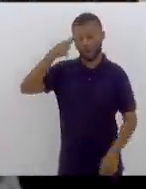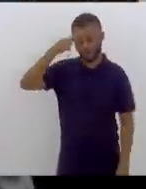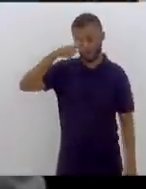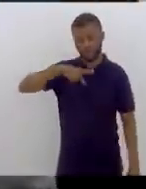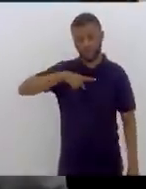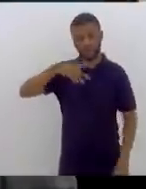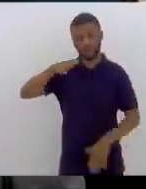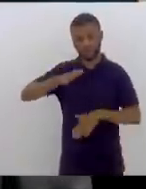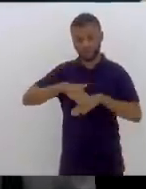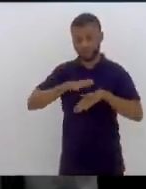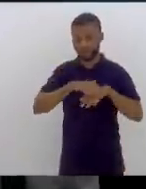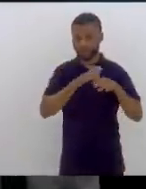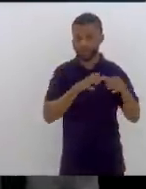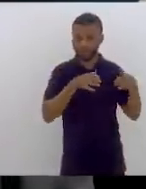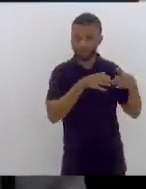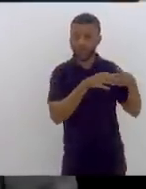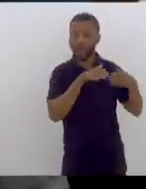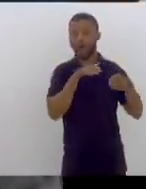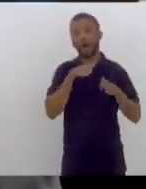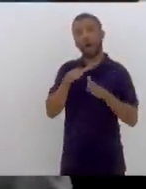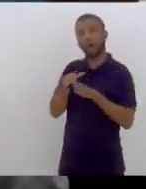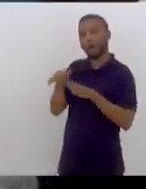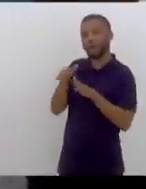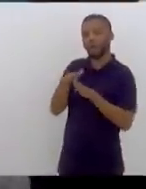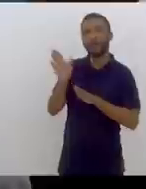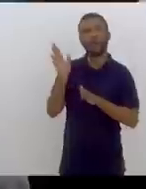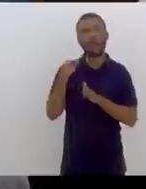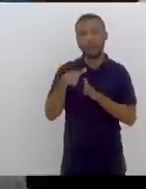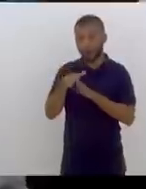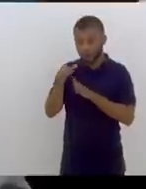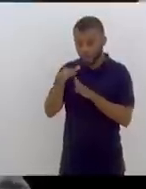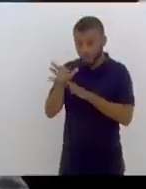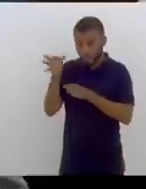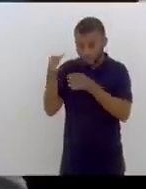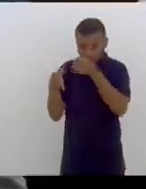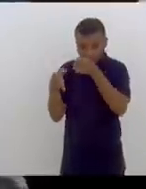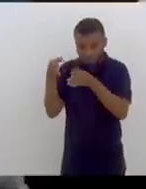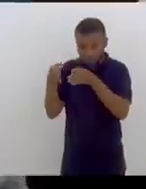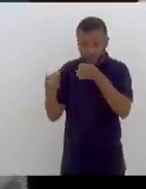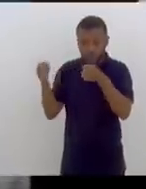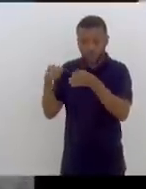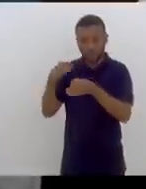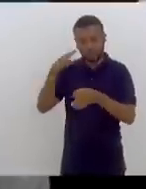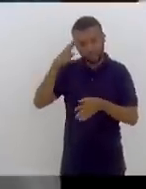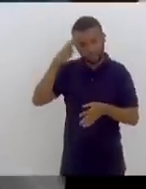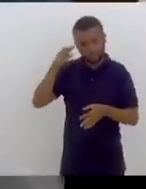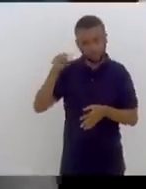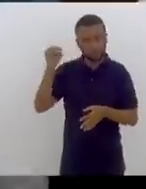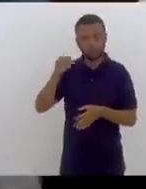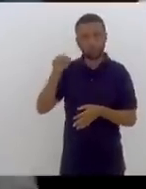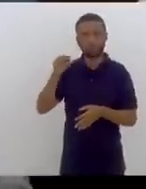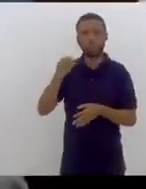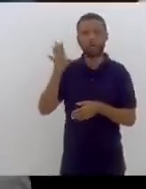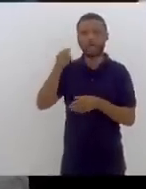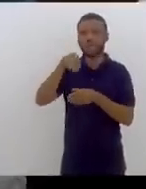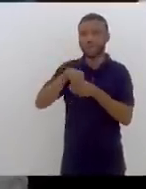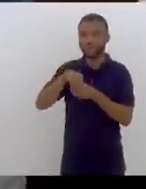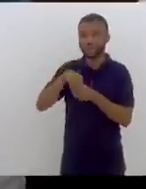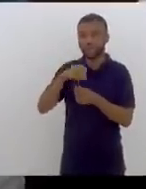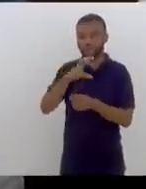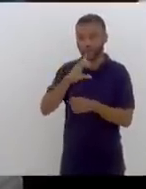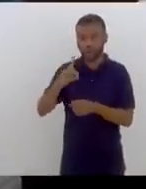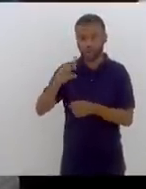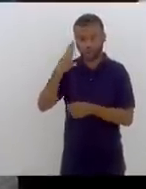técnico dele orienta a orientação jurídica Coronel Assis ela é de dentro da corregedoria